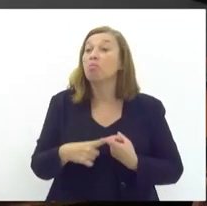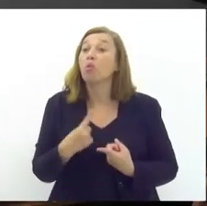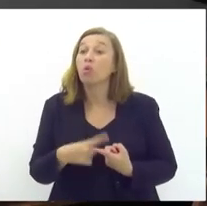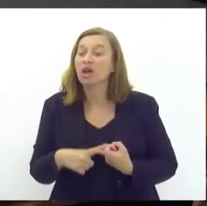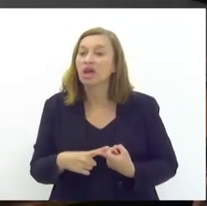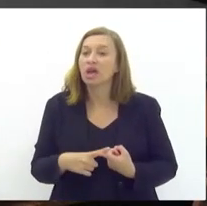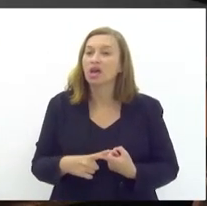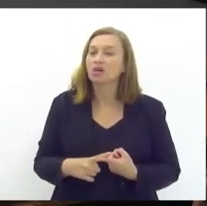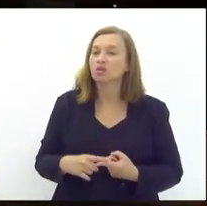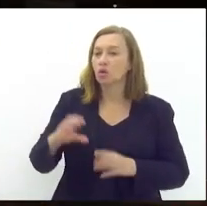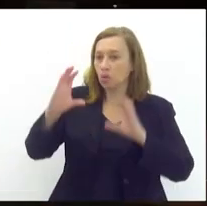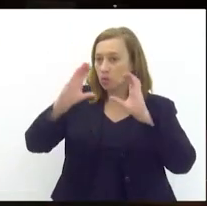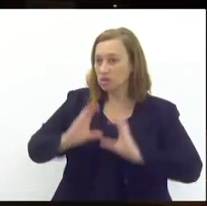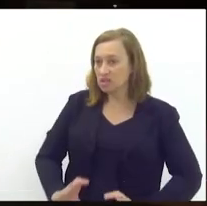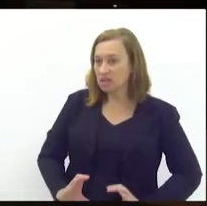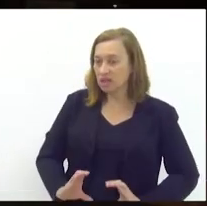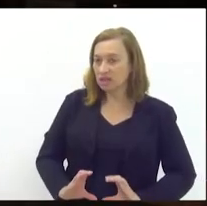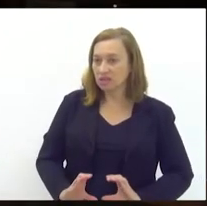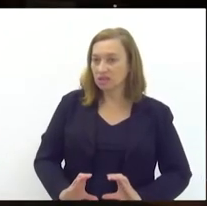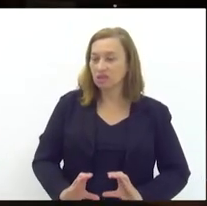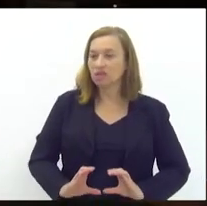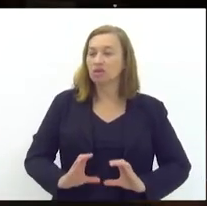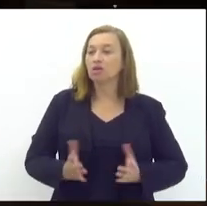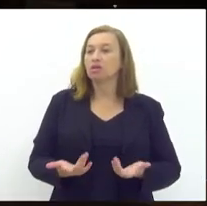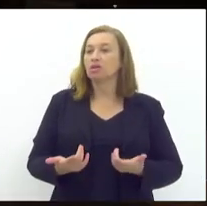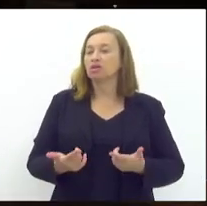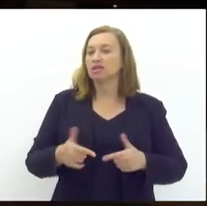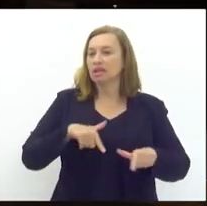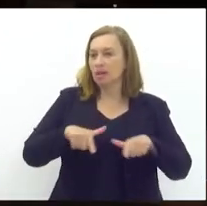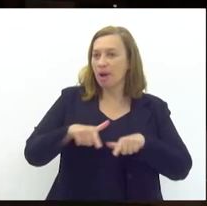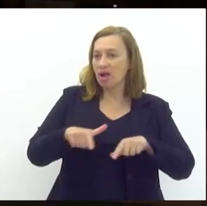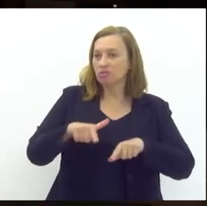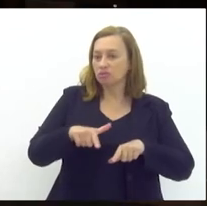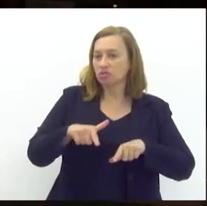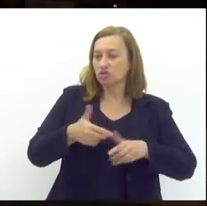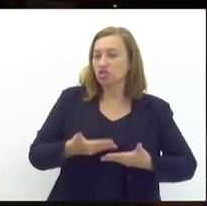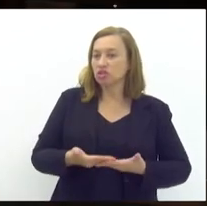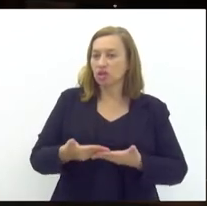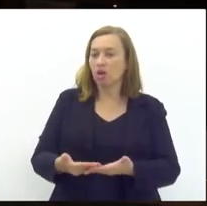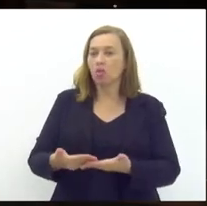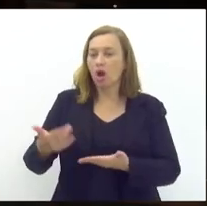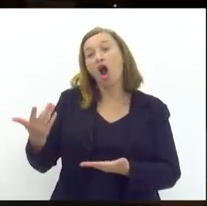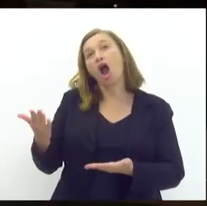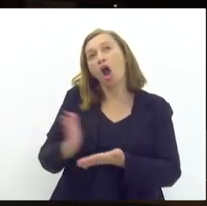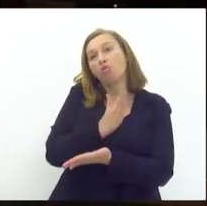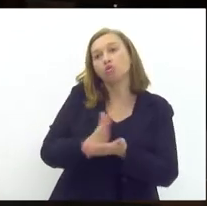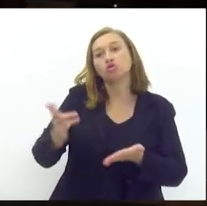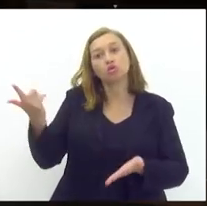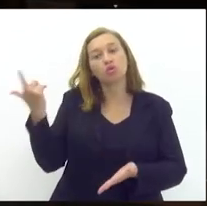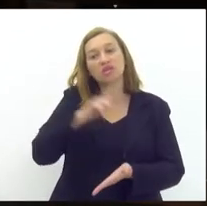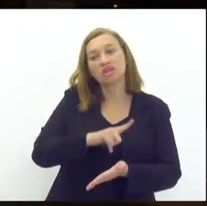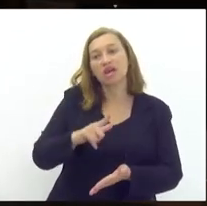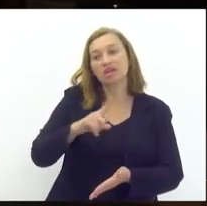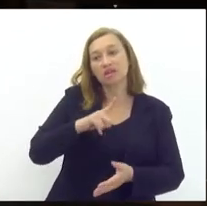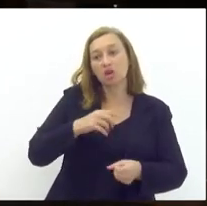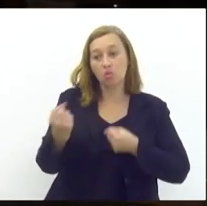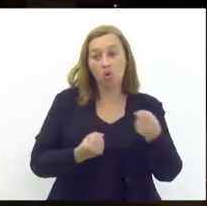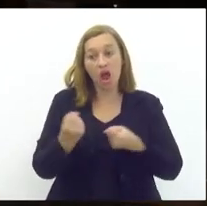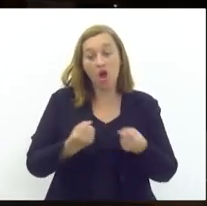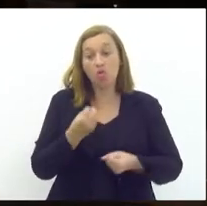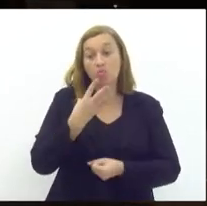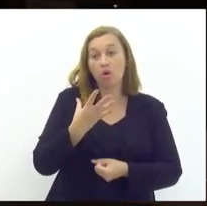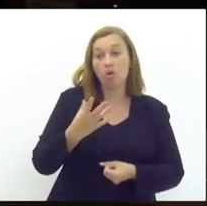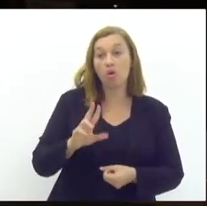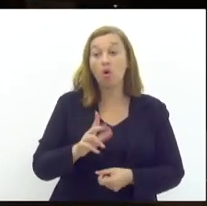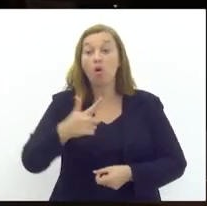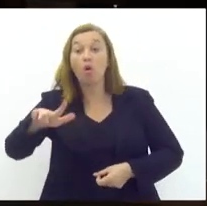cidadão que preste esse serviço transporte de entrega que tem um alguns conseguem ter uma CG 125 outros tem uma mobilete e alguns